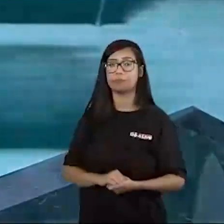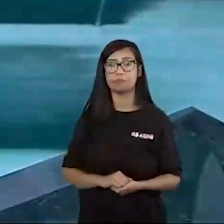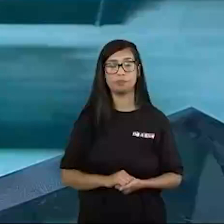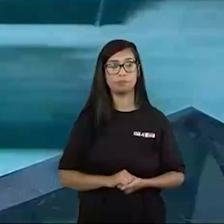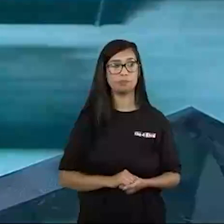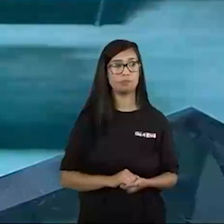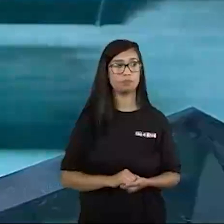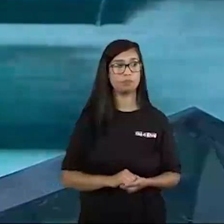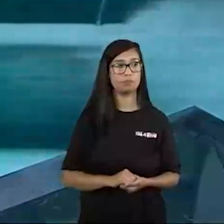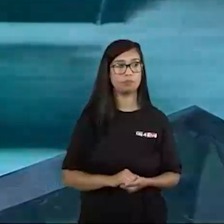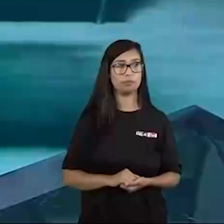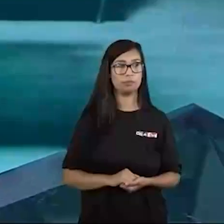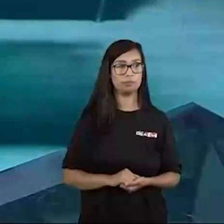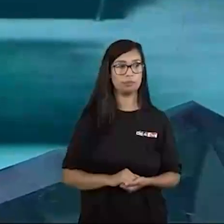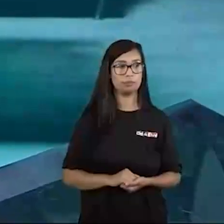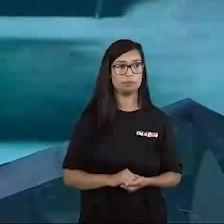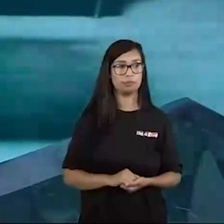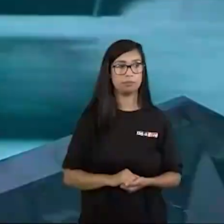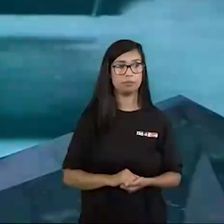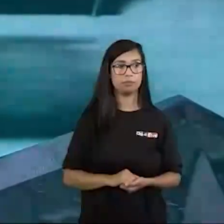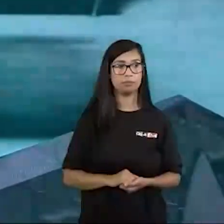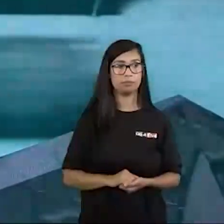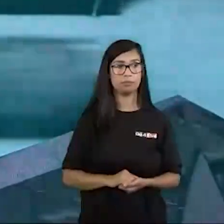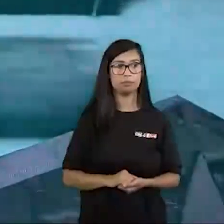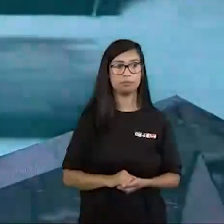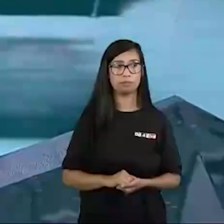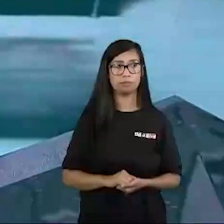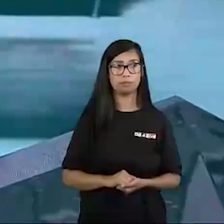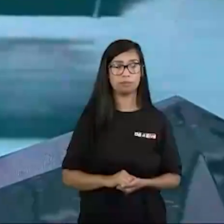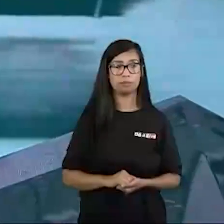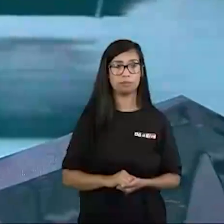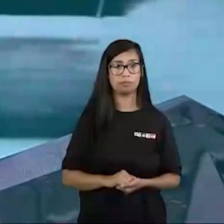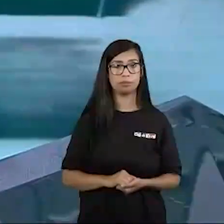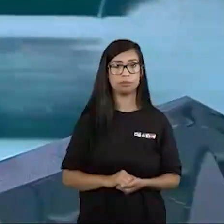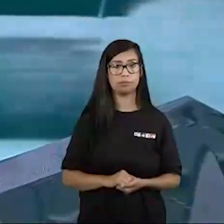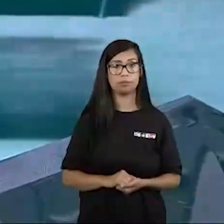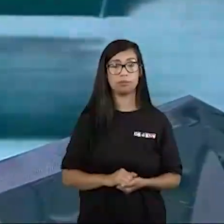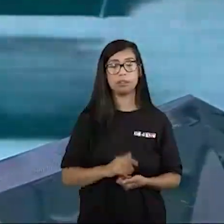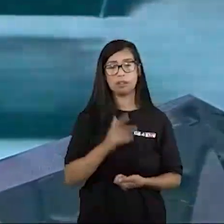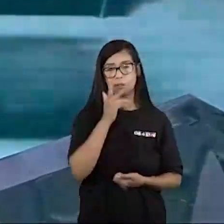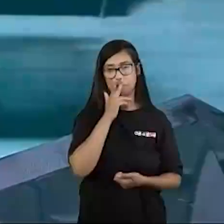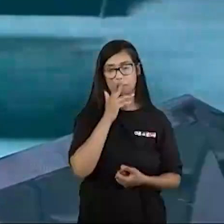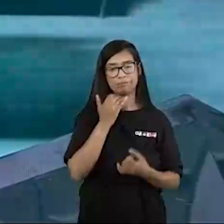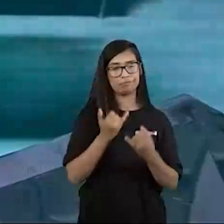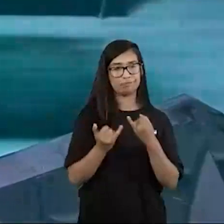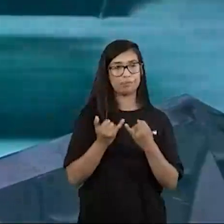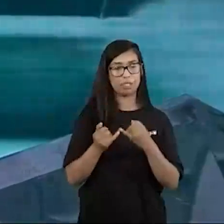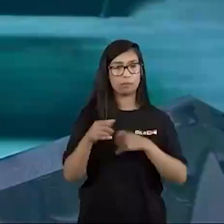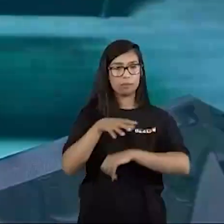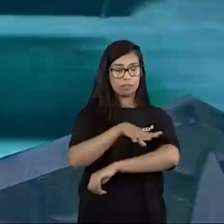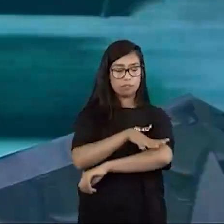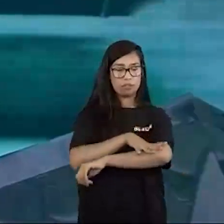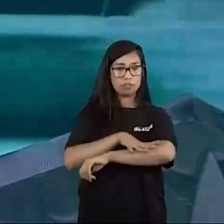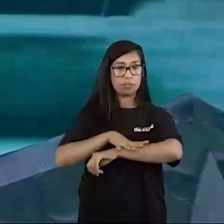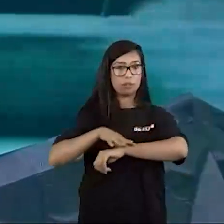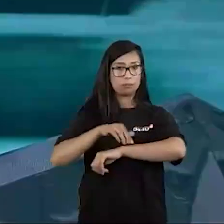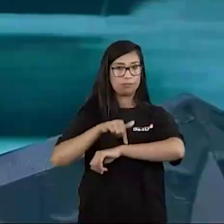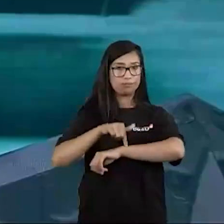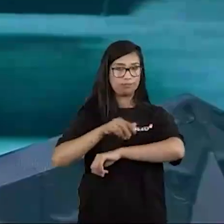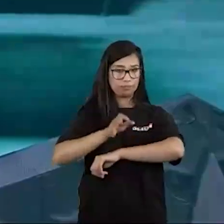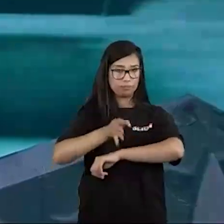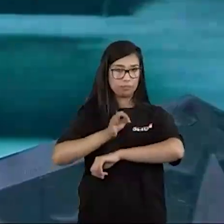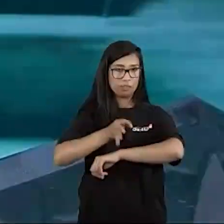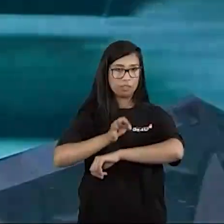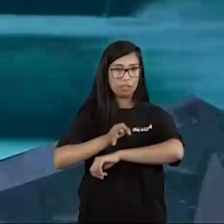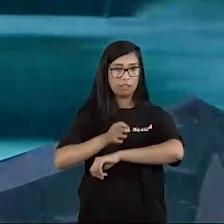uma leve escarificação. E, para mim, é interessante que eu colha tudo isso que está por